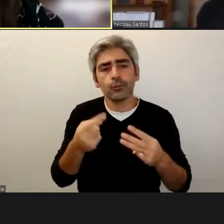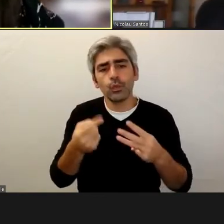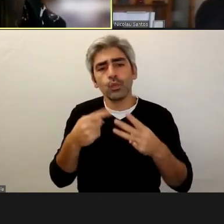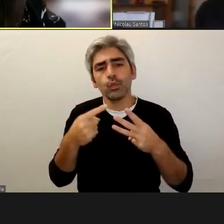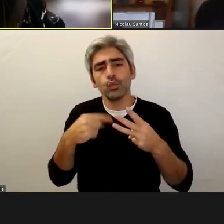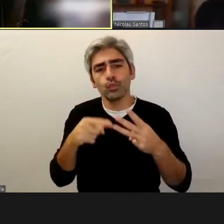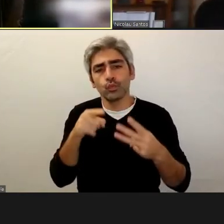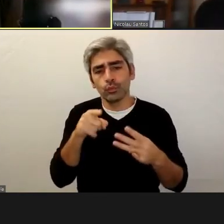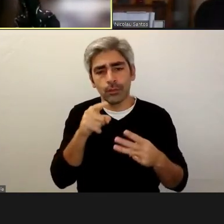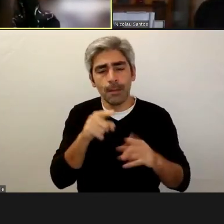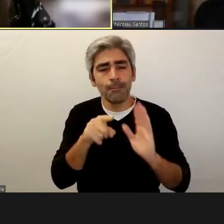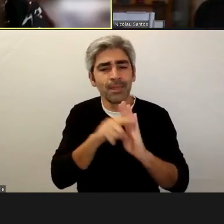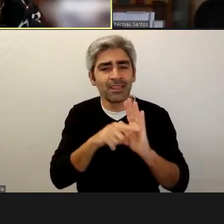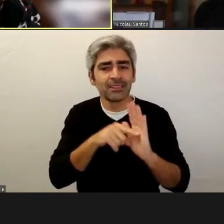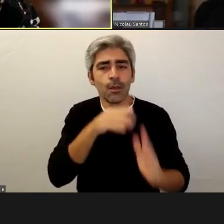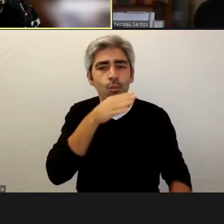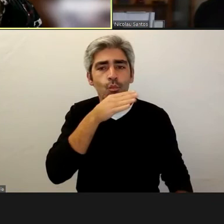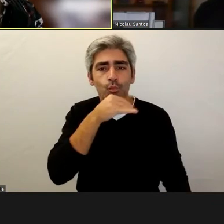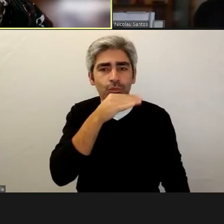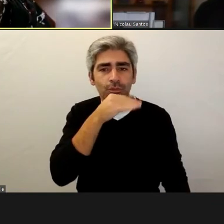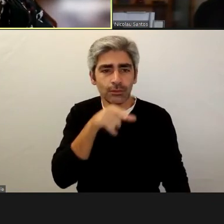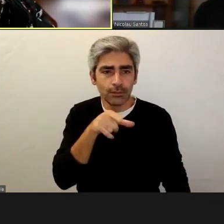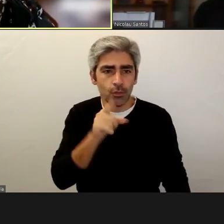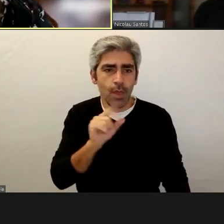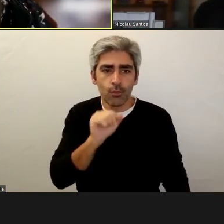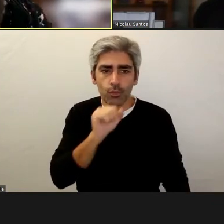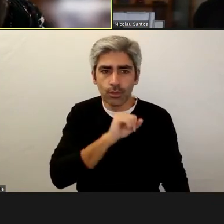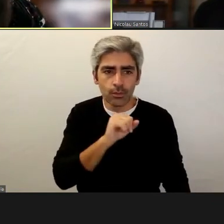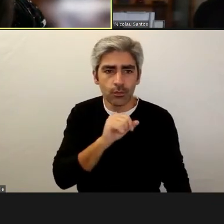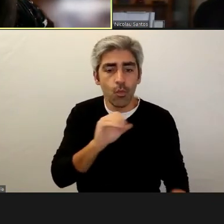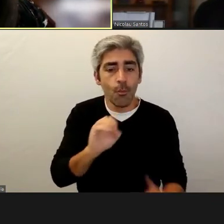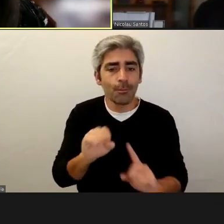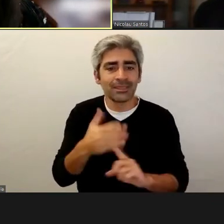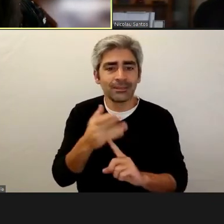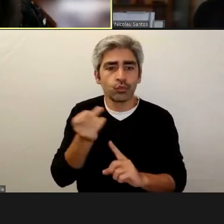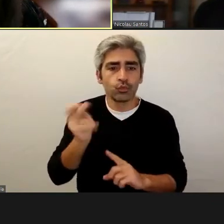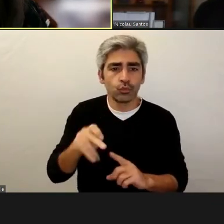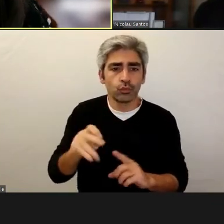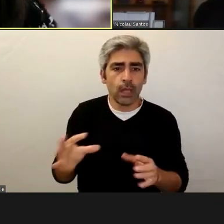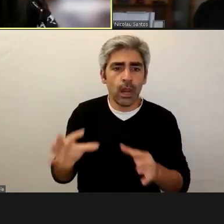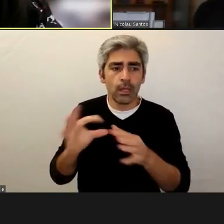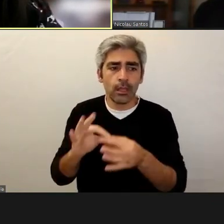de polícia, não é por acaso que o princípio surgiu também muito associado